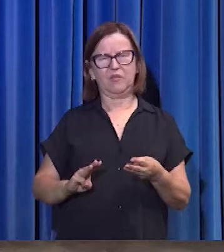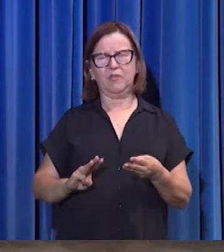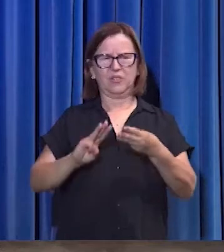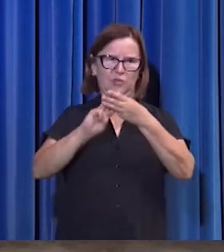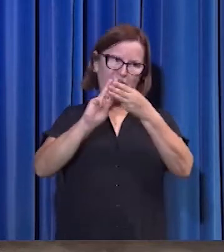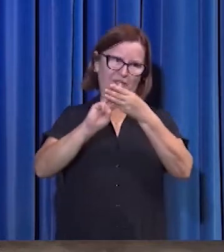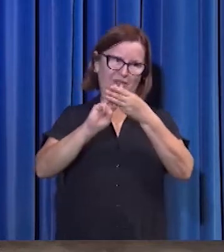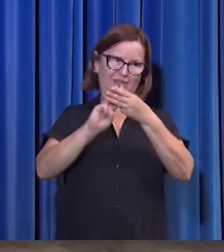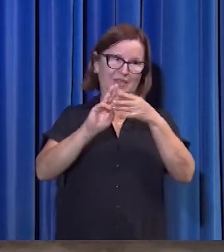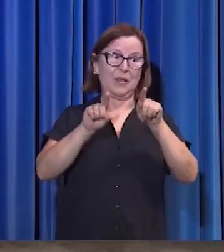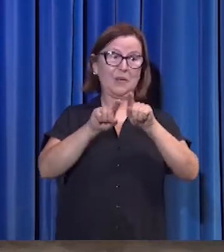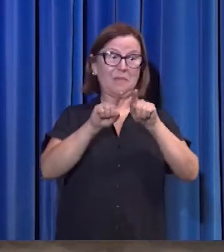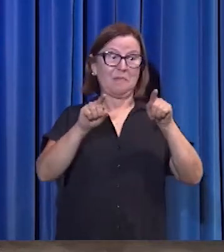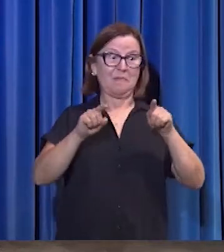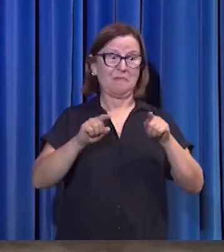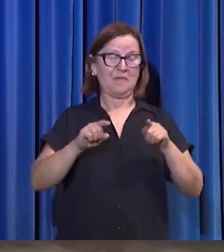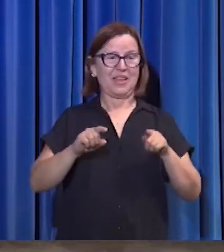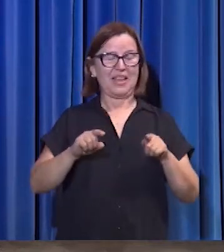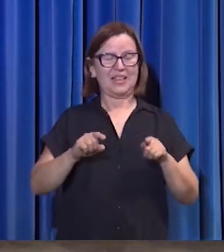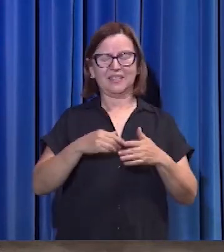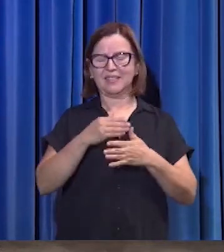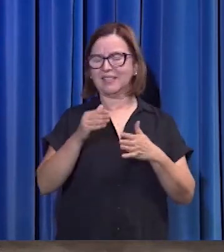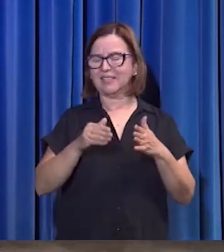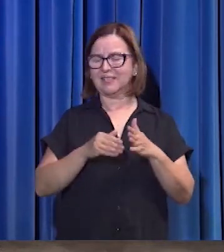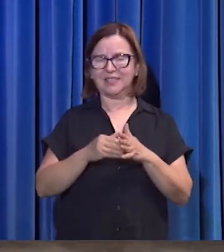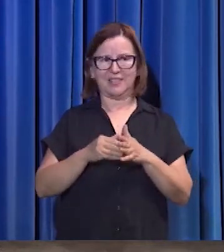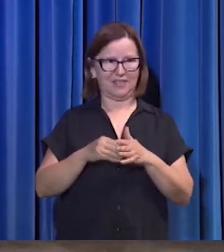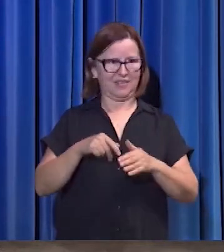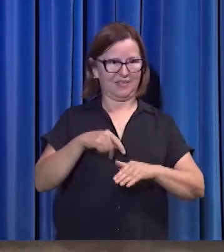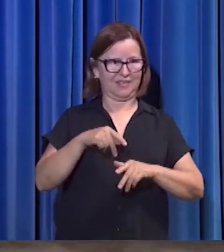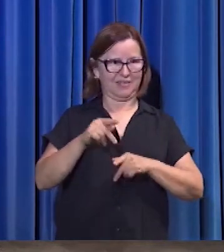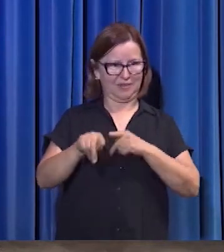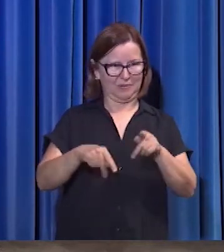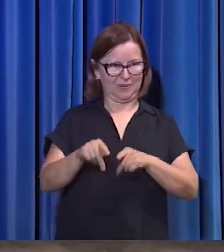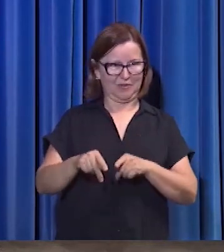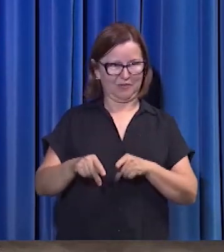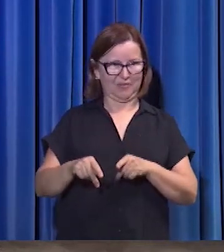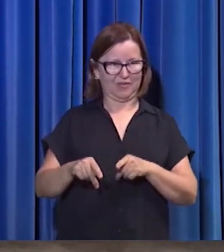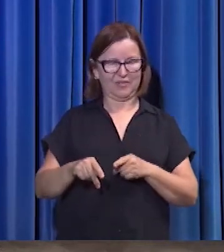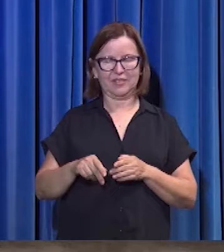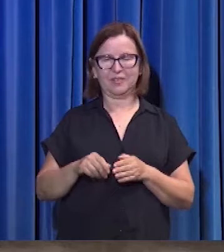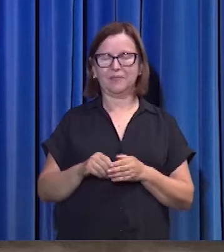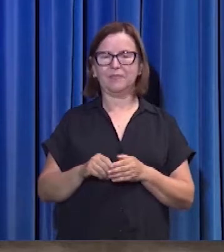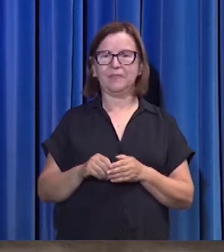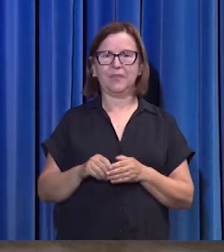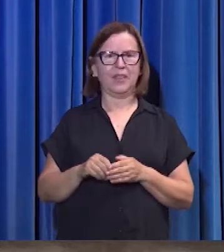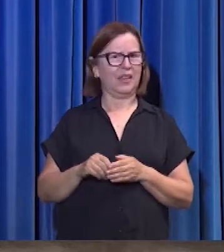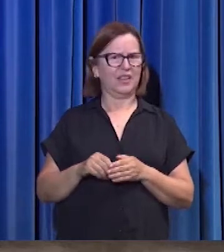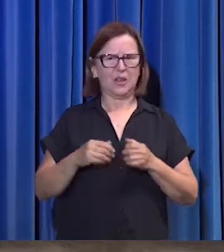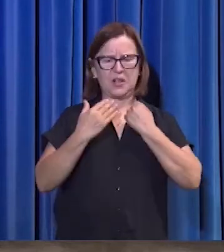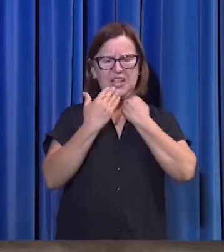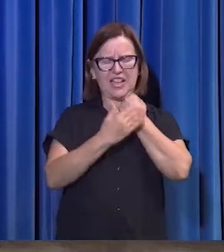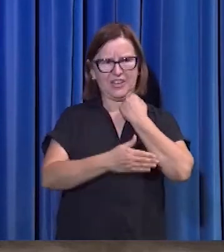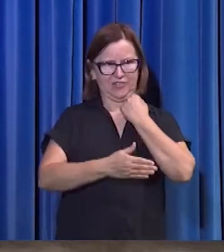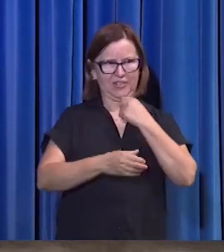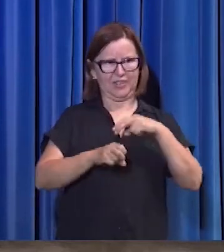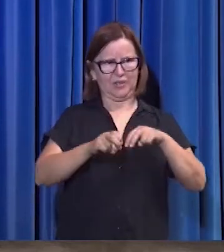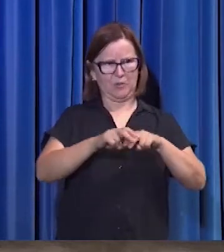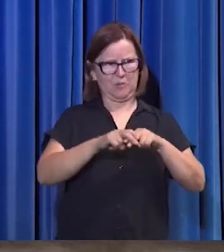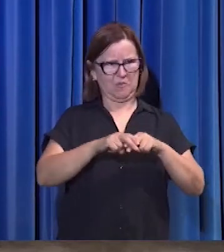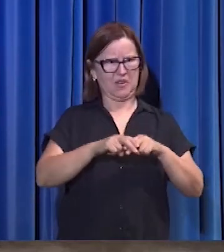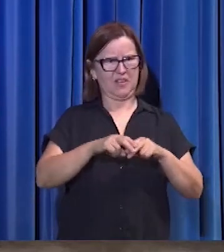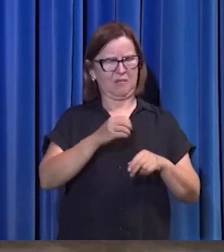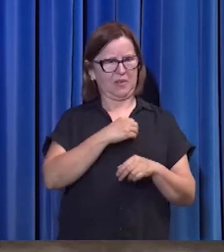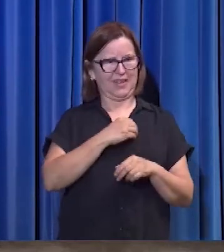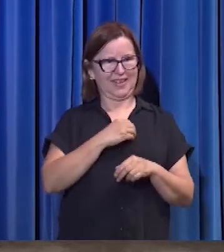não imputando aos homens as suas transgressões, e nos confiou a palavra